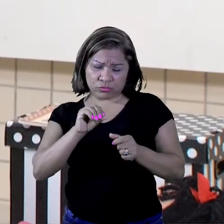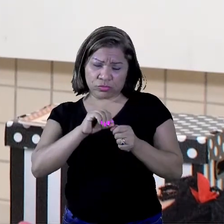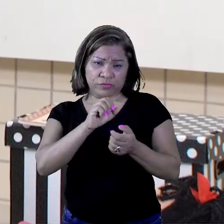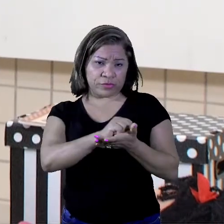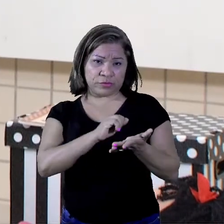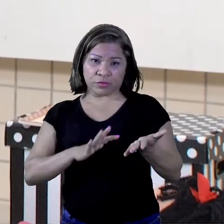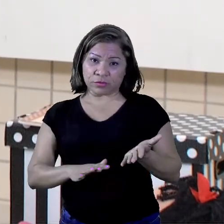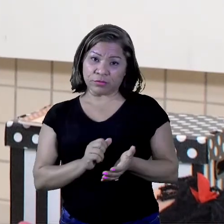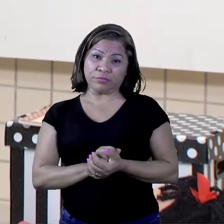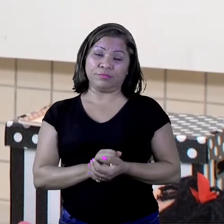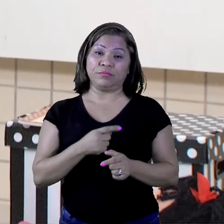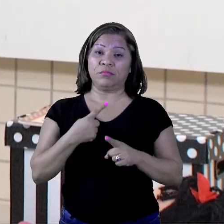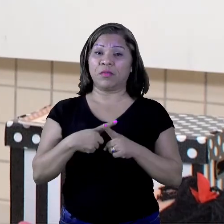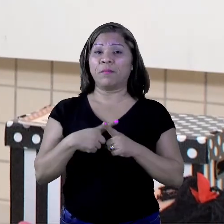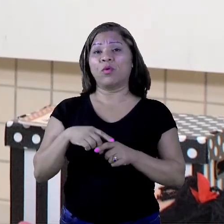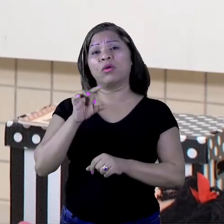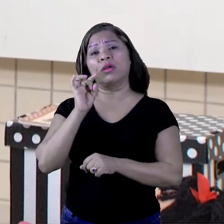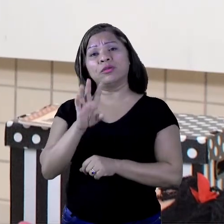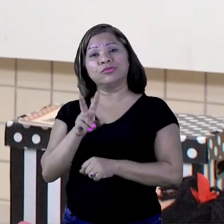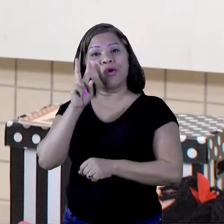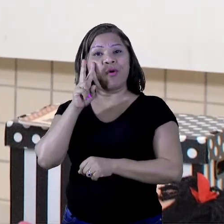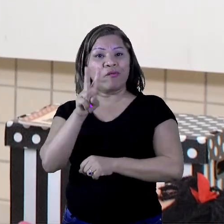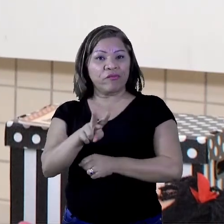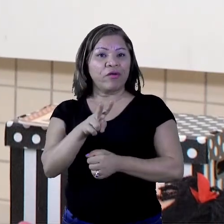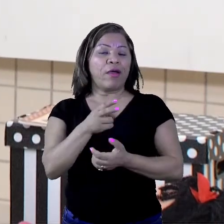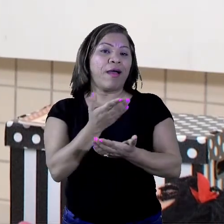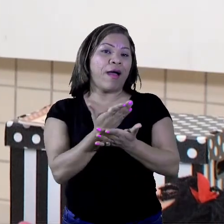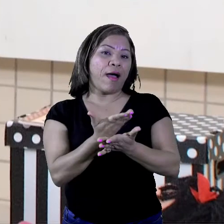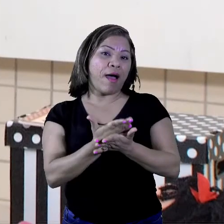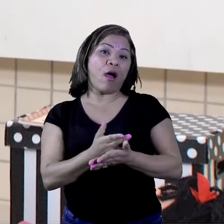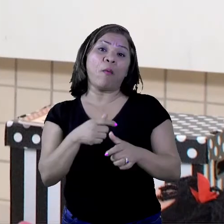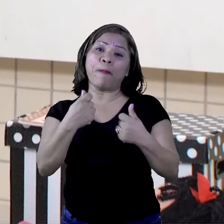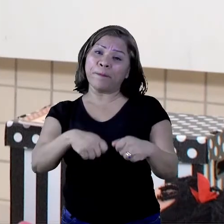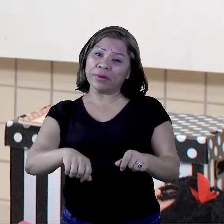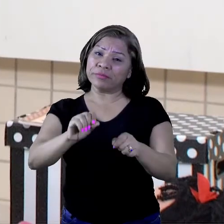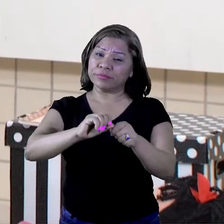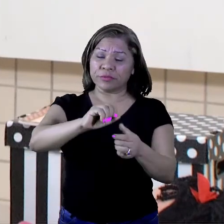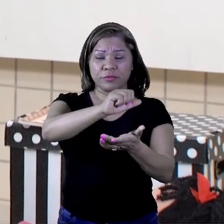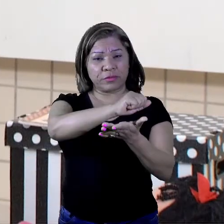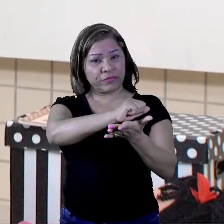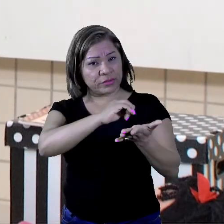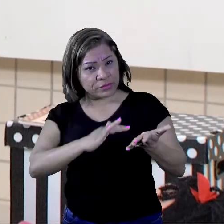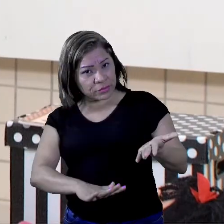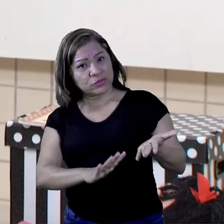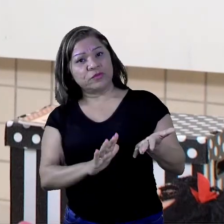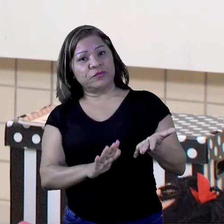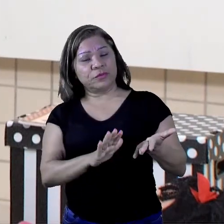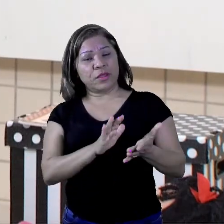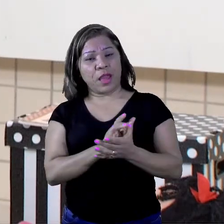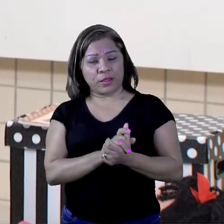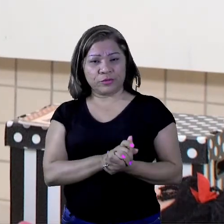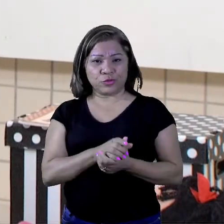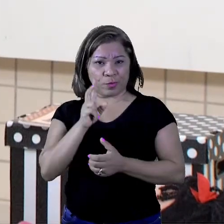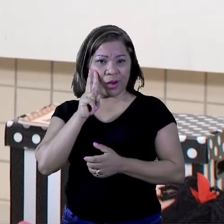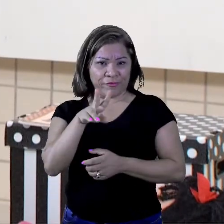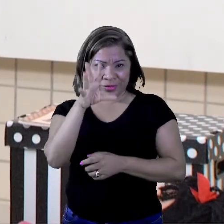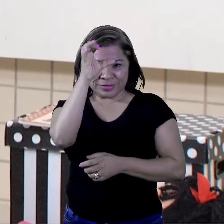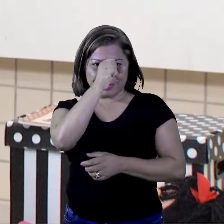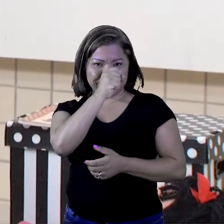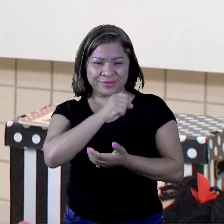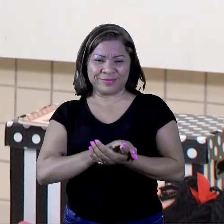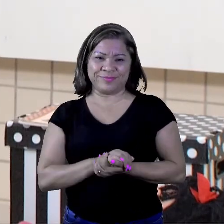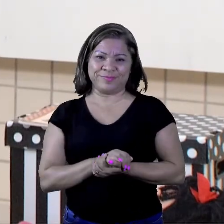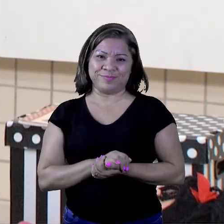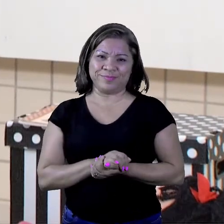não vai complementar a sua aprendizagem. Você assiste a aula, faça as atividades para testar se você realmente entendeu, certo?